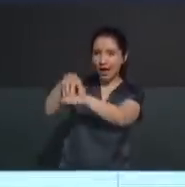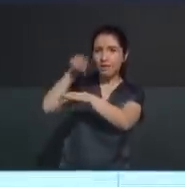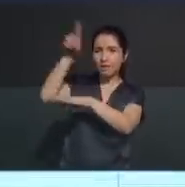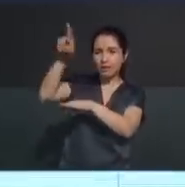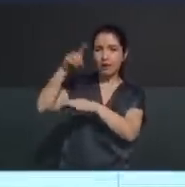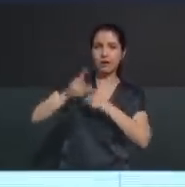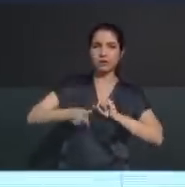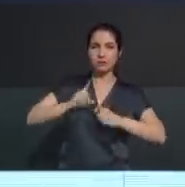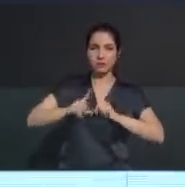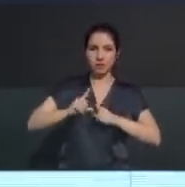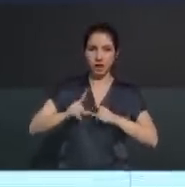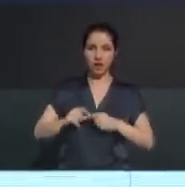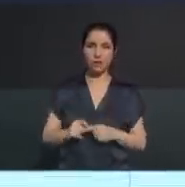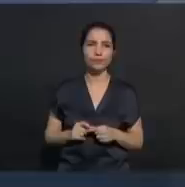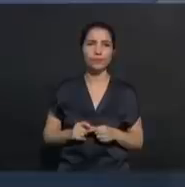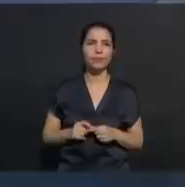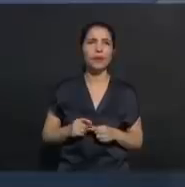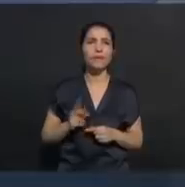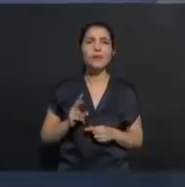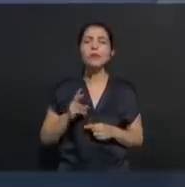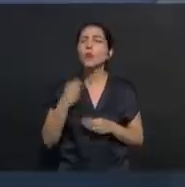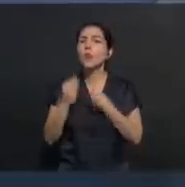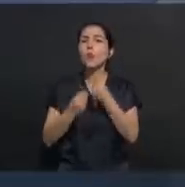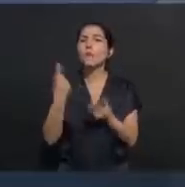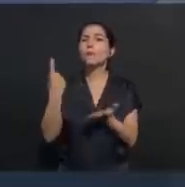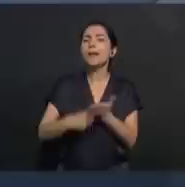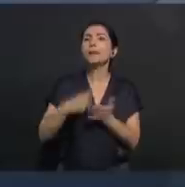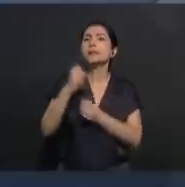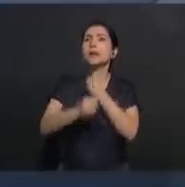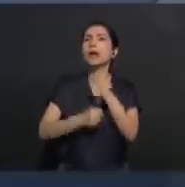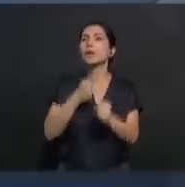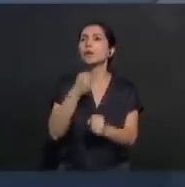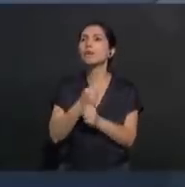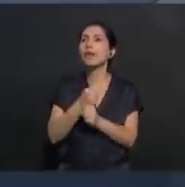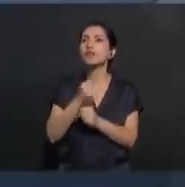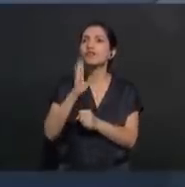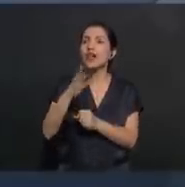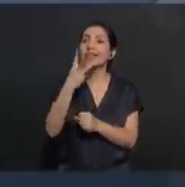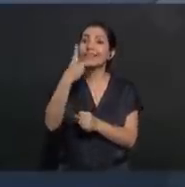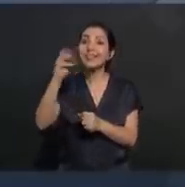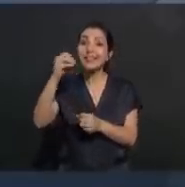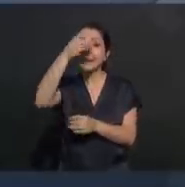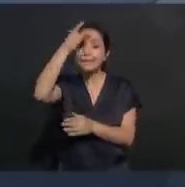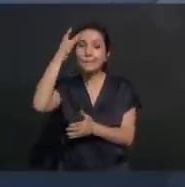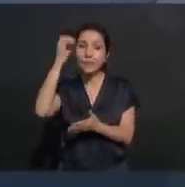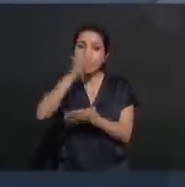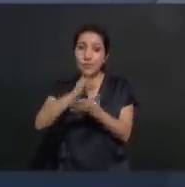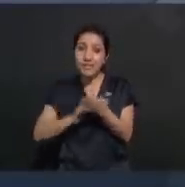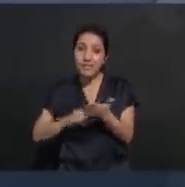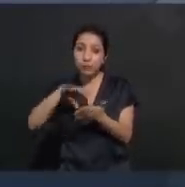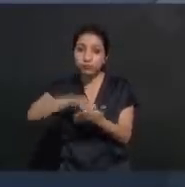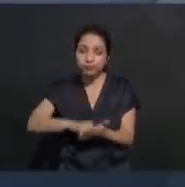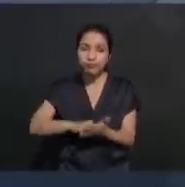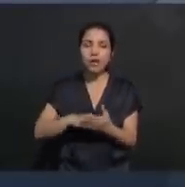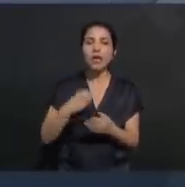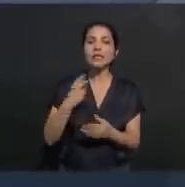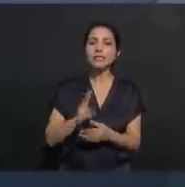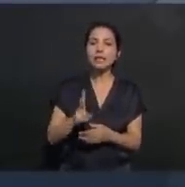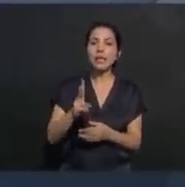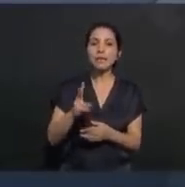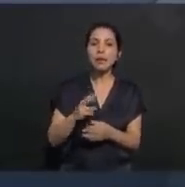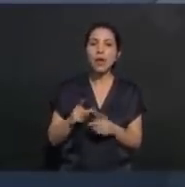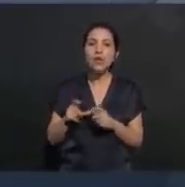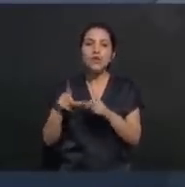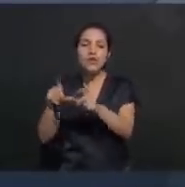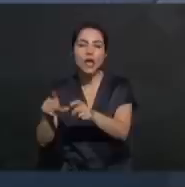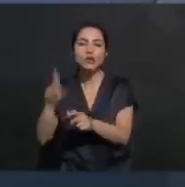numa caravana. Sabe como é que eu marco minhas viagens para Israel? A do ano que vem já tem 30 pessoas inscritas já. Sabe como é que eu marco? Viajando no domingo ou na